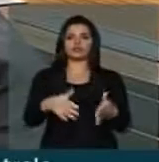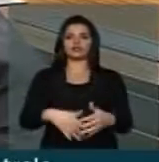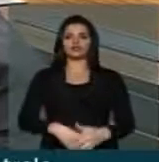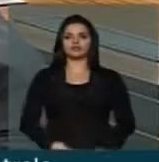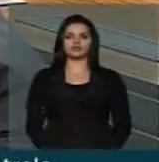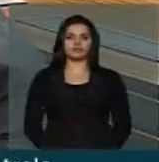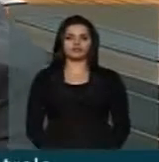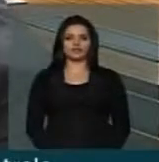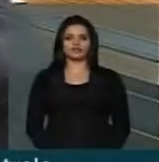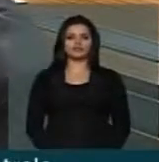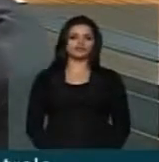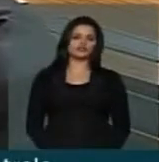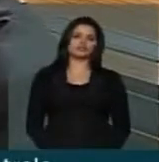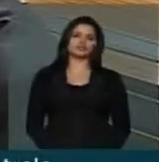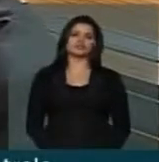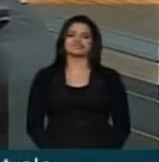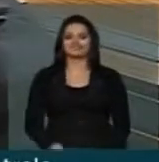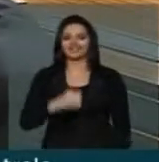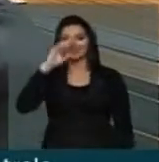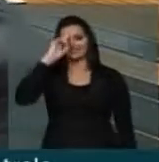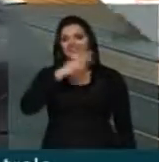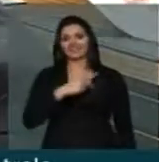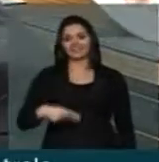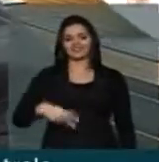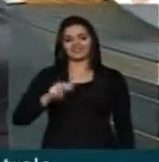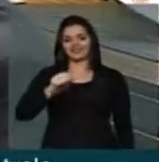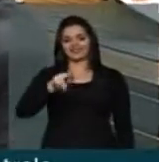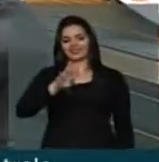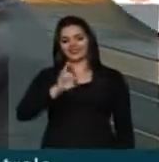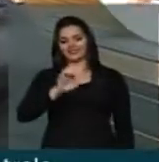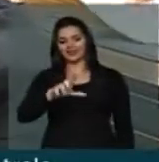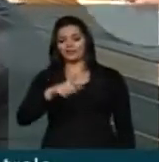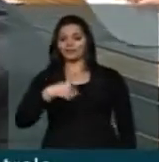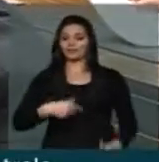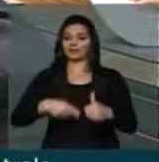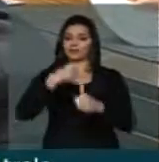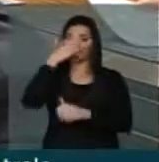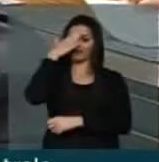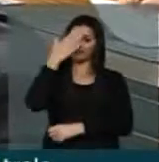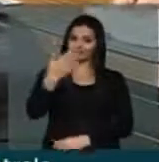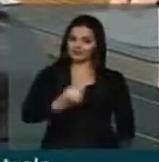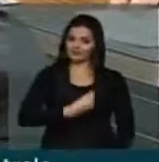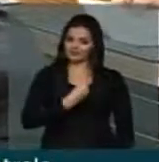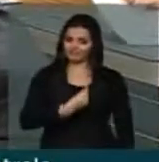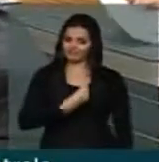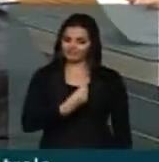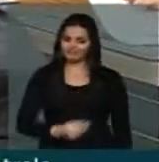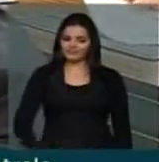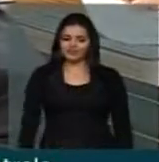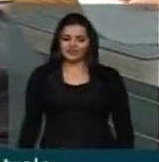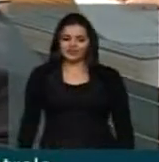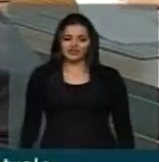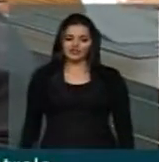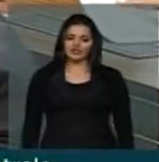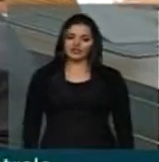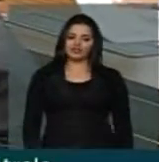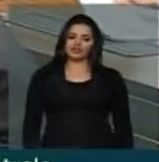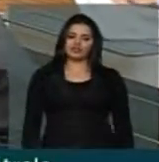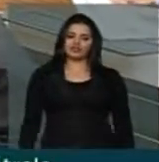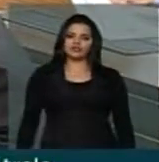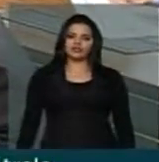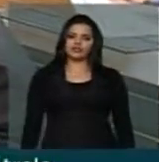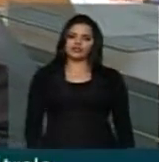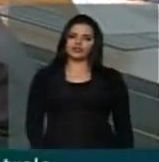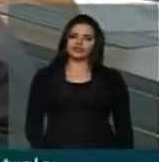Senhor presidente, senhoras e senhores deputados, senhor presidente da Anatel, em primeiro lugar queria agradecer a presença e a atenção